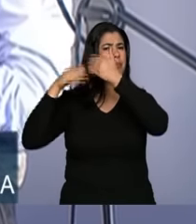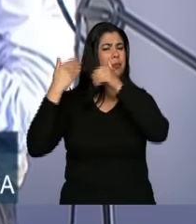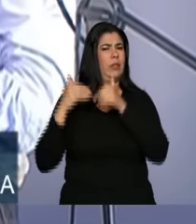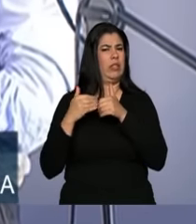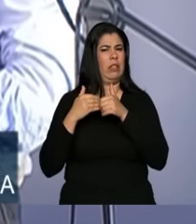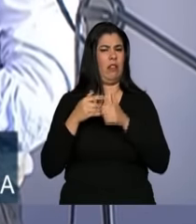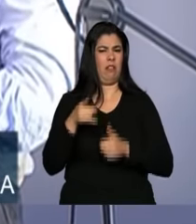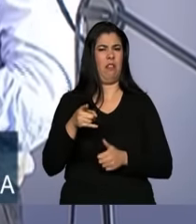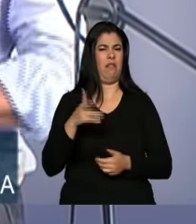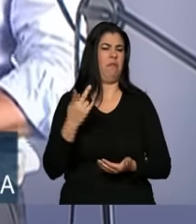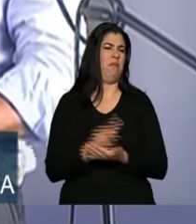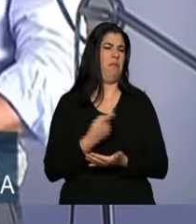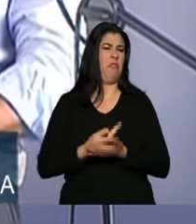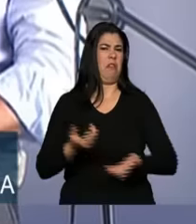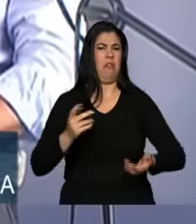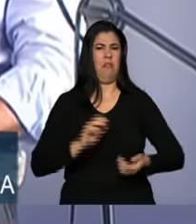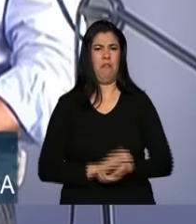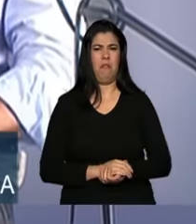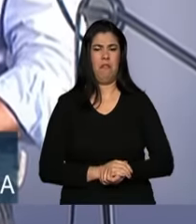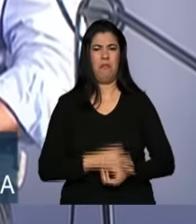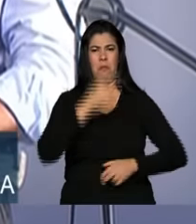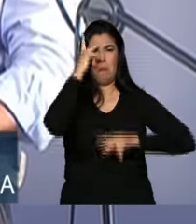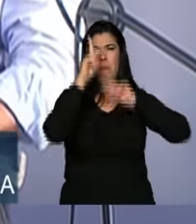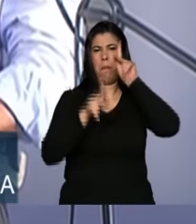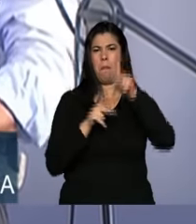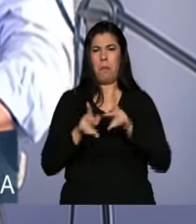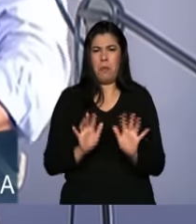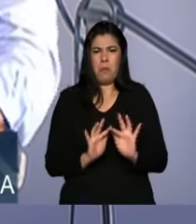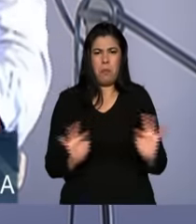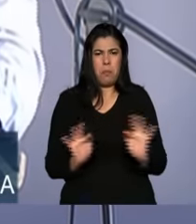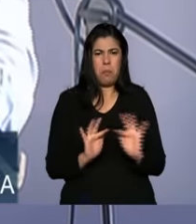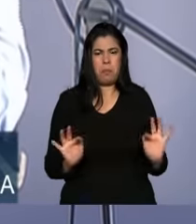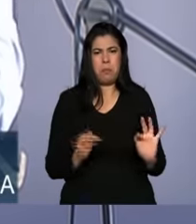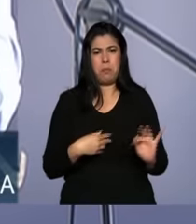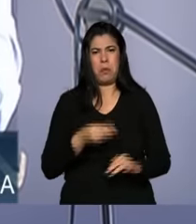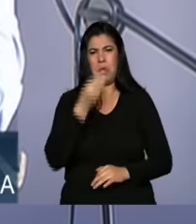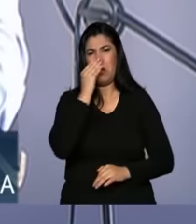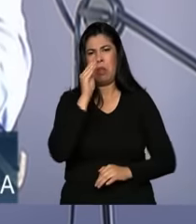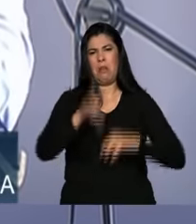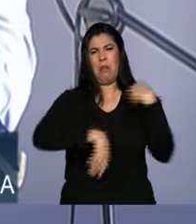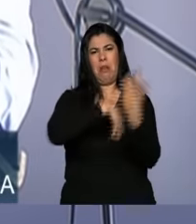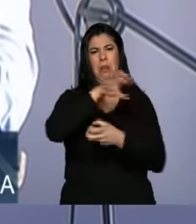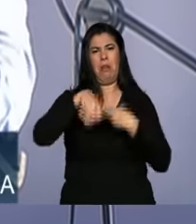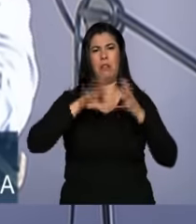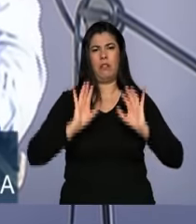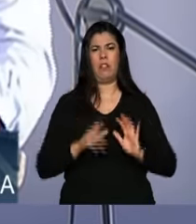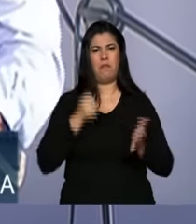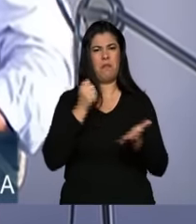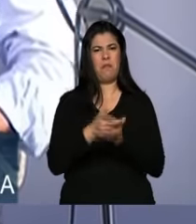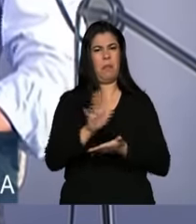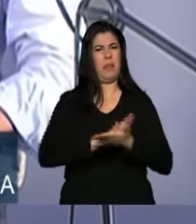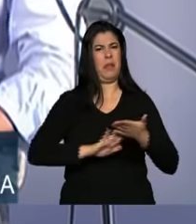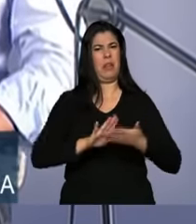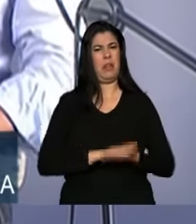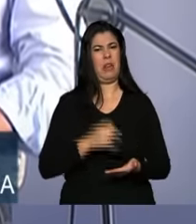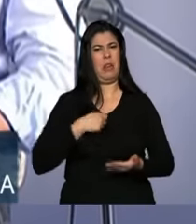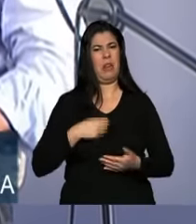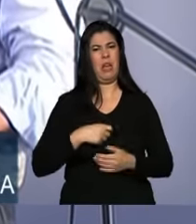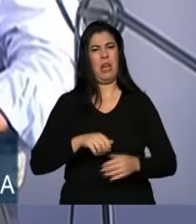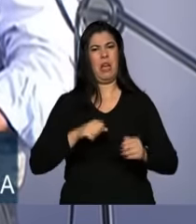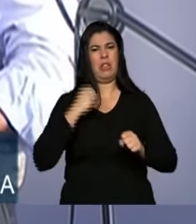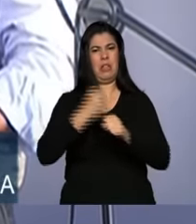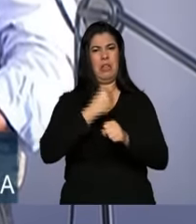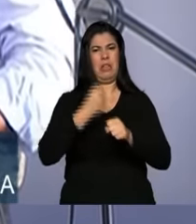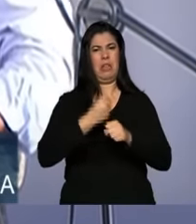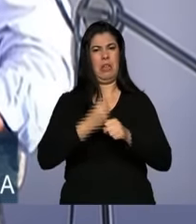dar certo, que o povo simples ia esculhambar, que não ia pagar, que ia arrebentar